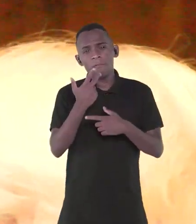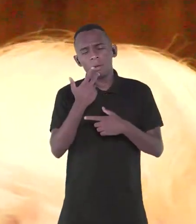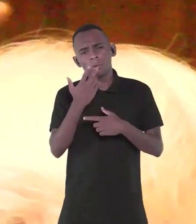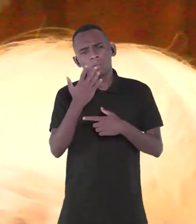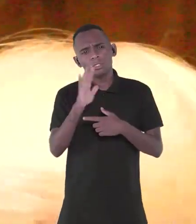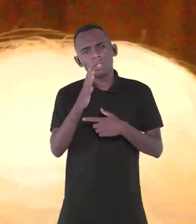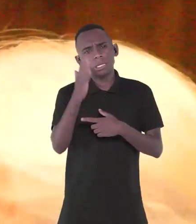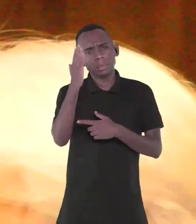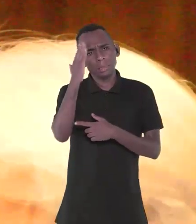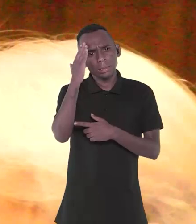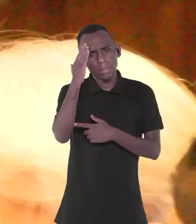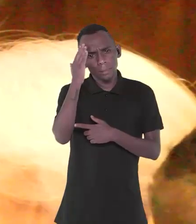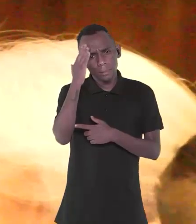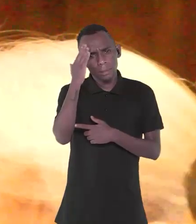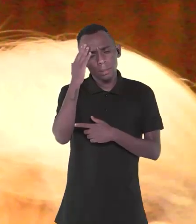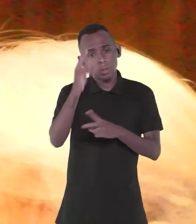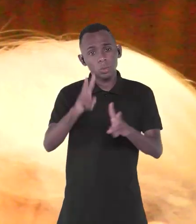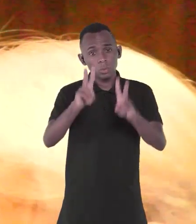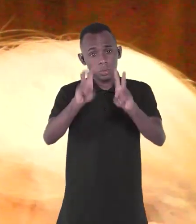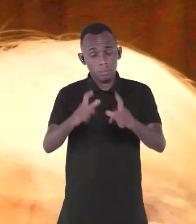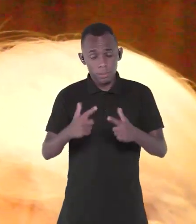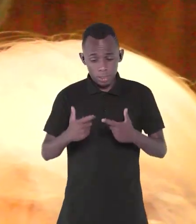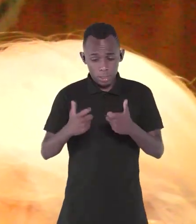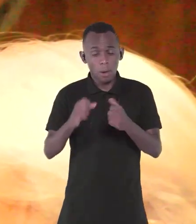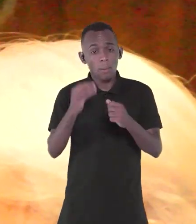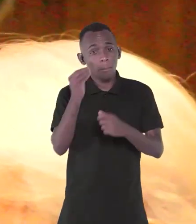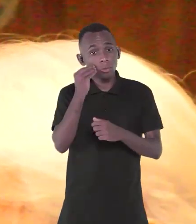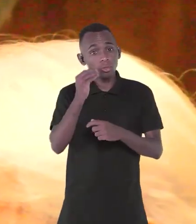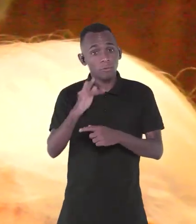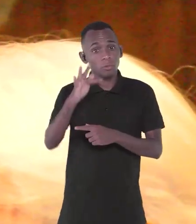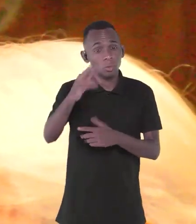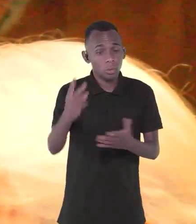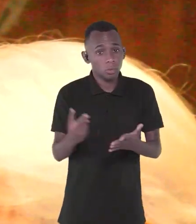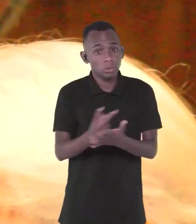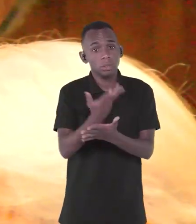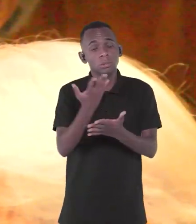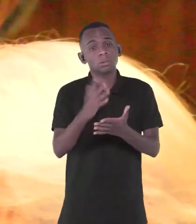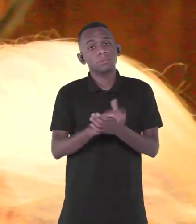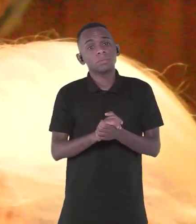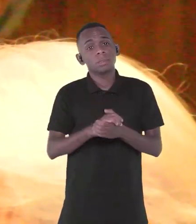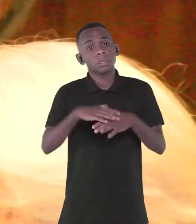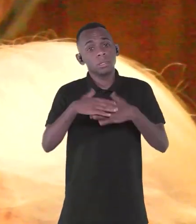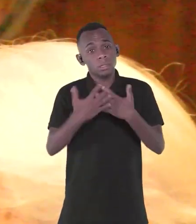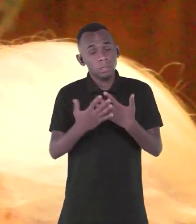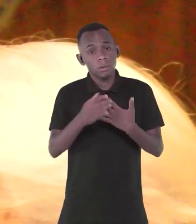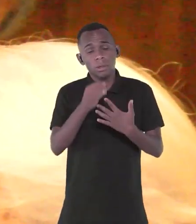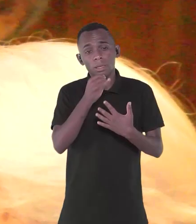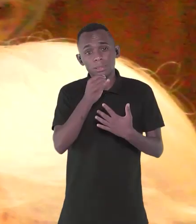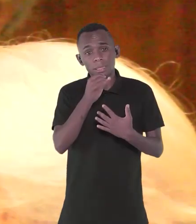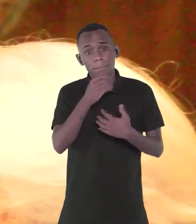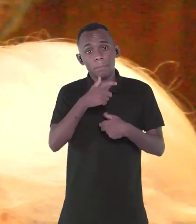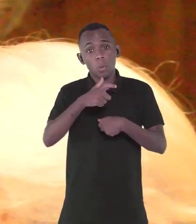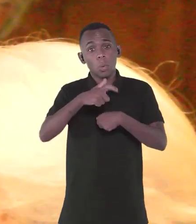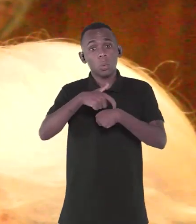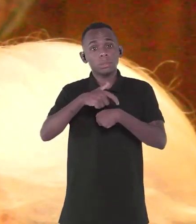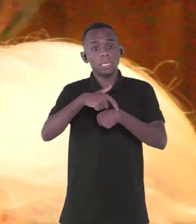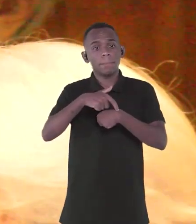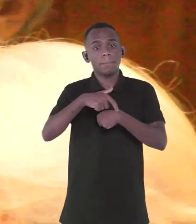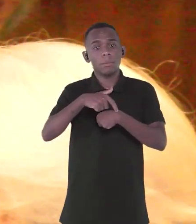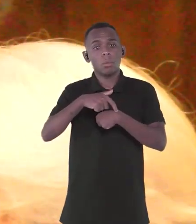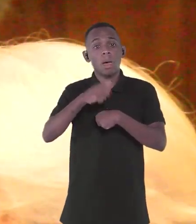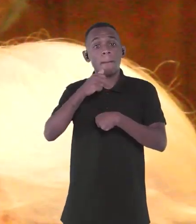no microfone. A questão da guerra era uma coisa eminente. Você acha que o timing também do Putin tem a ver com a saída da Merkel,